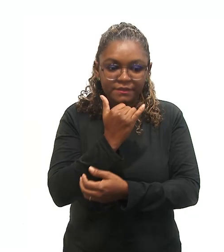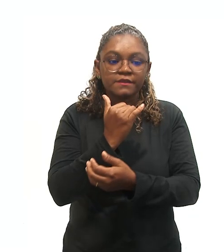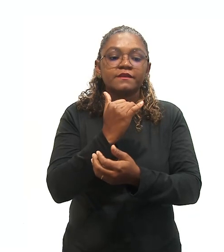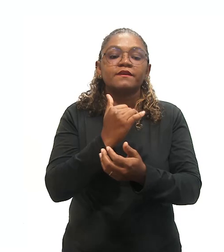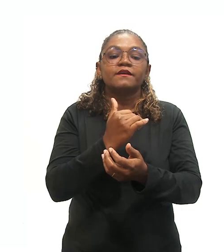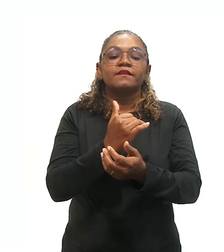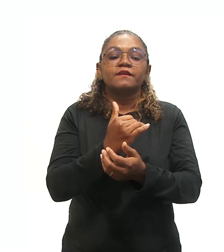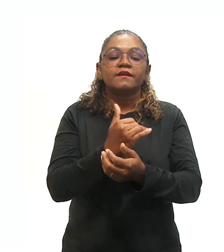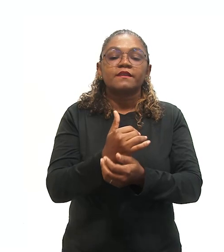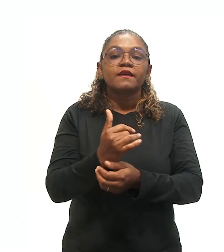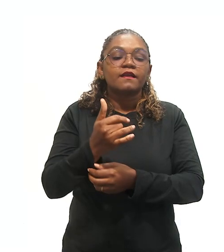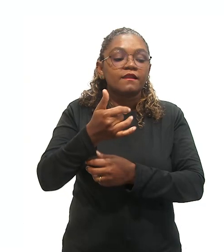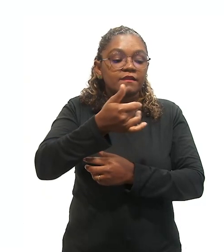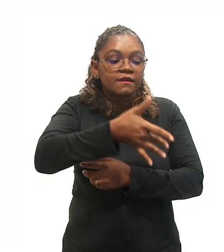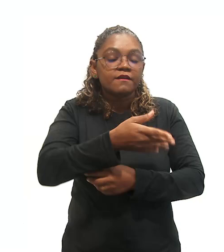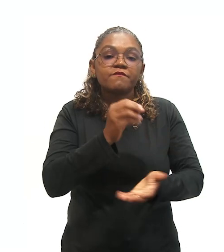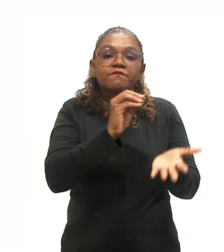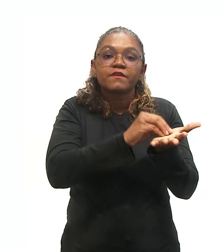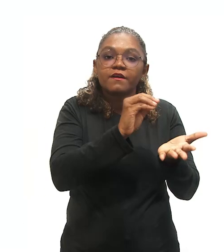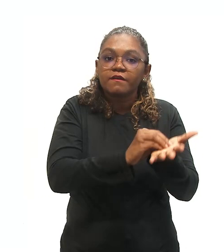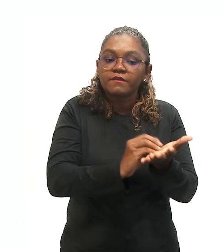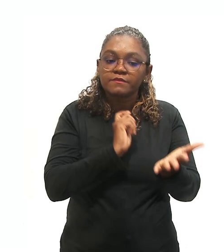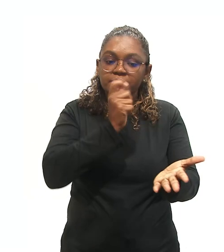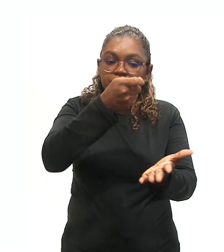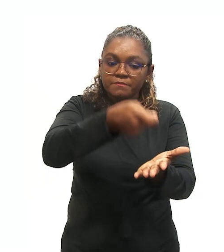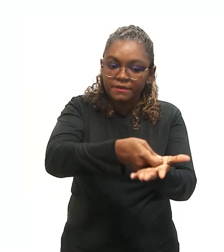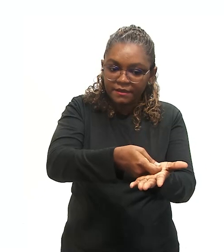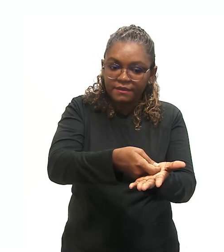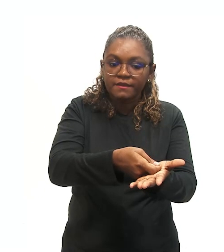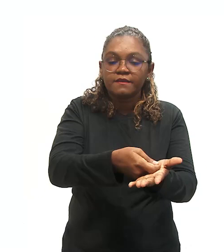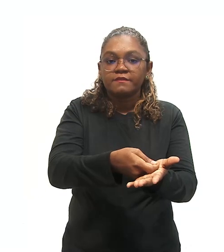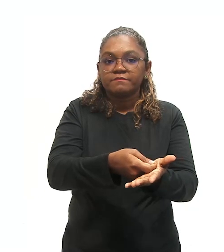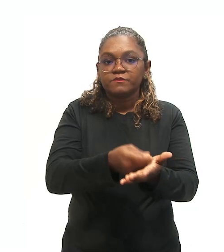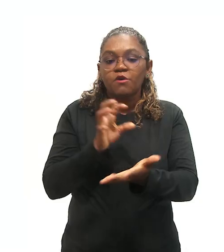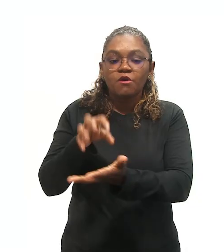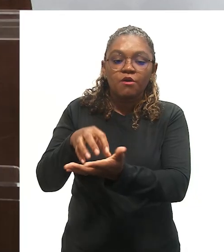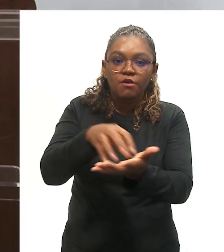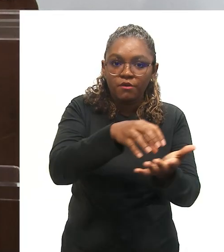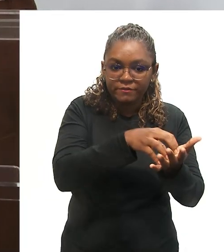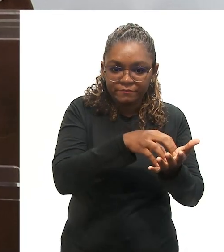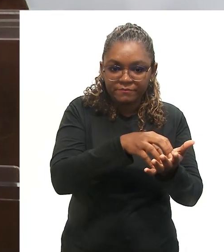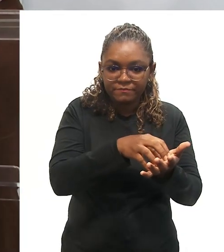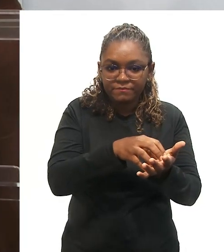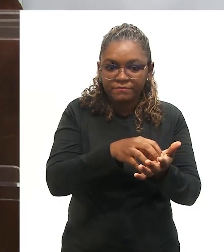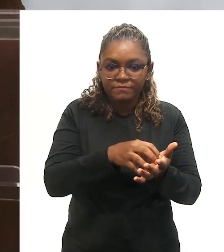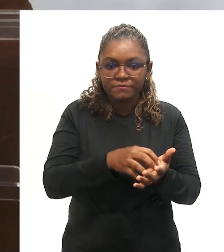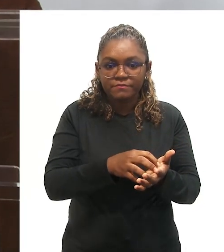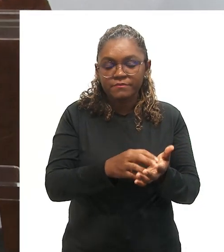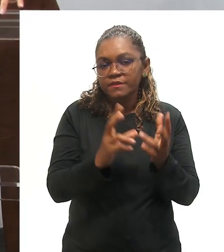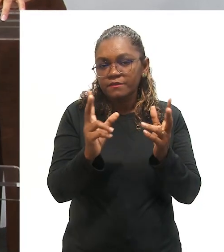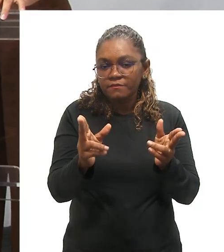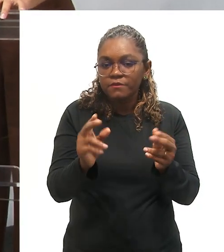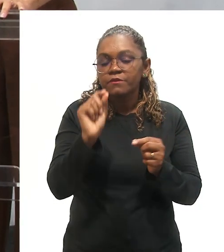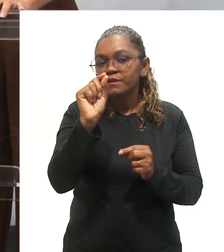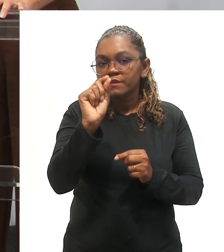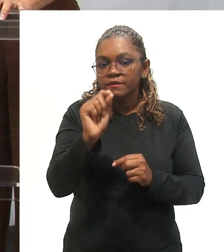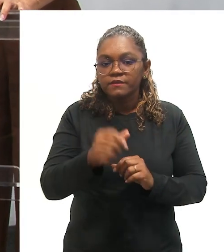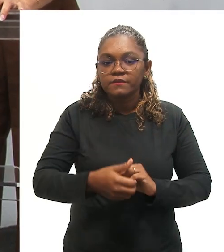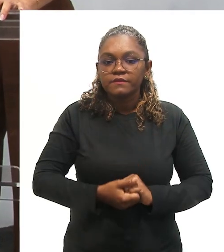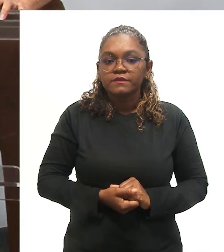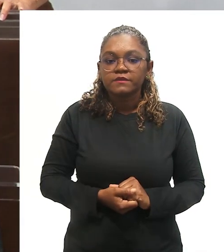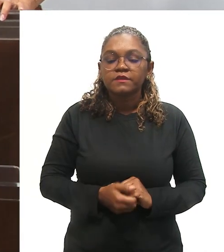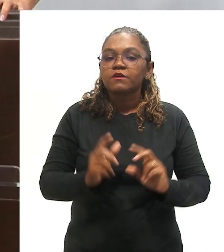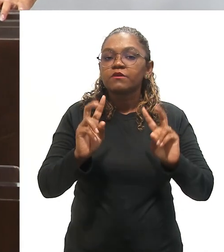demonstrativos dos restos a pagar por poder e órgão. Restos a pagar também, já estávamos falando em